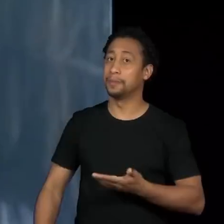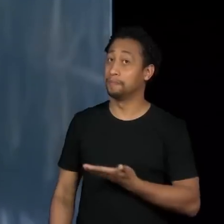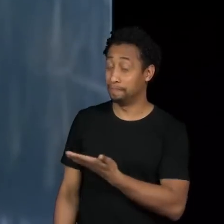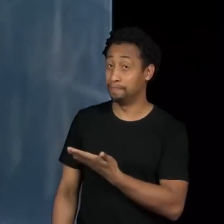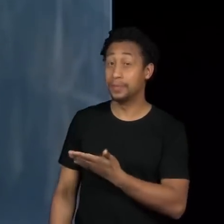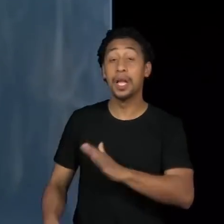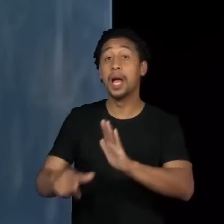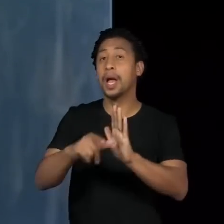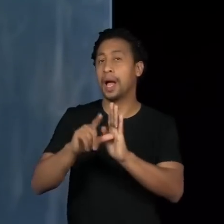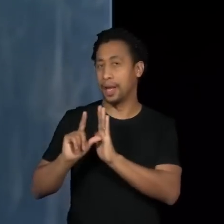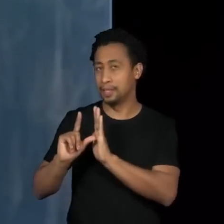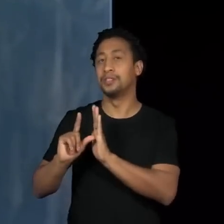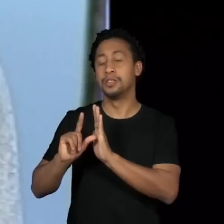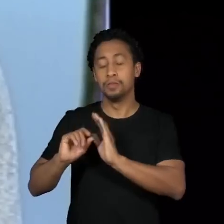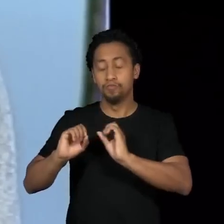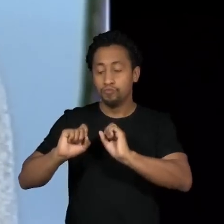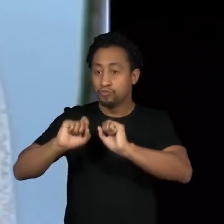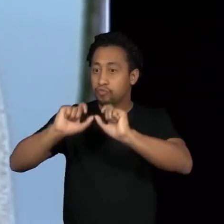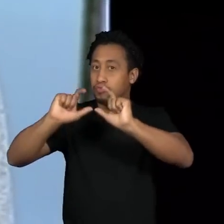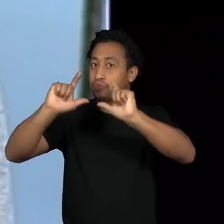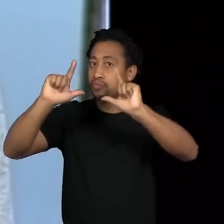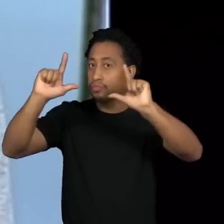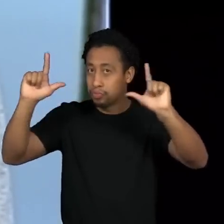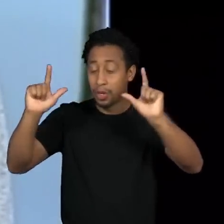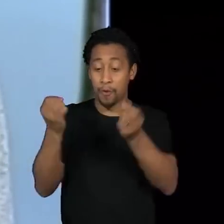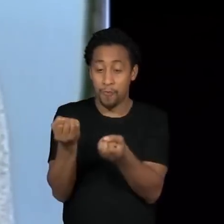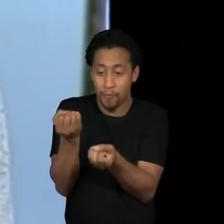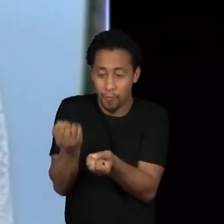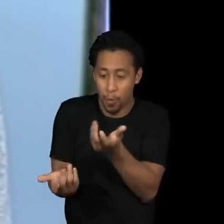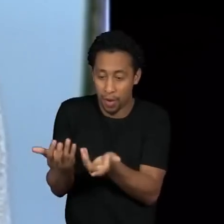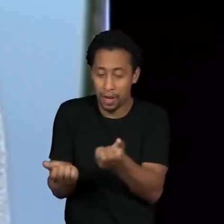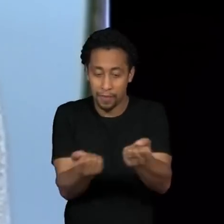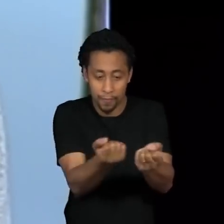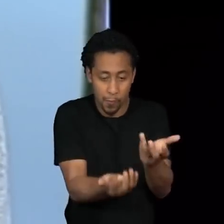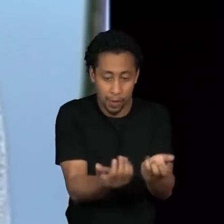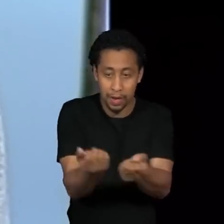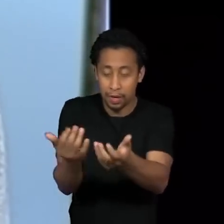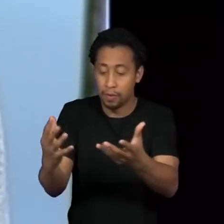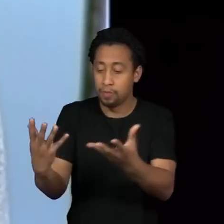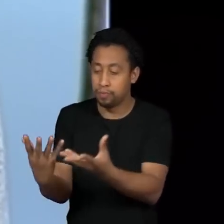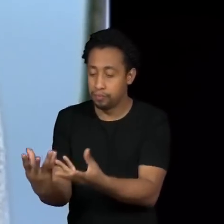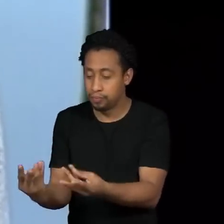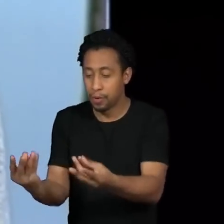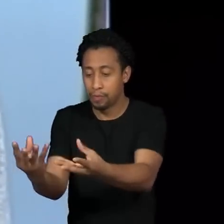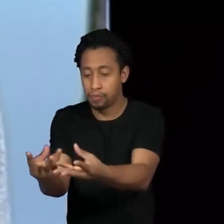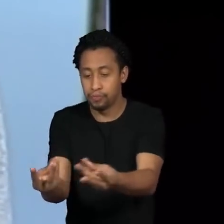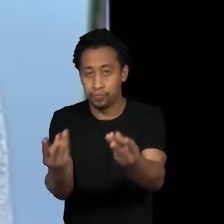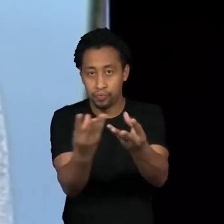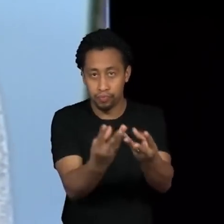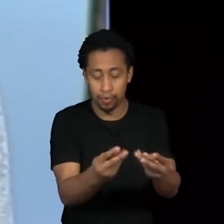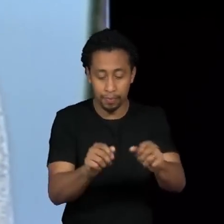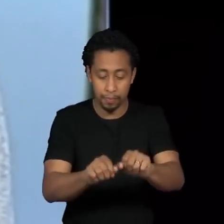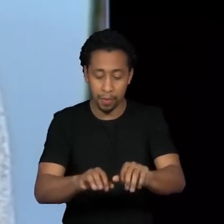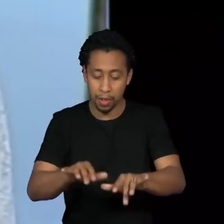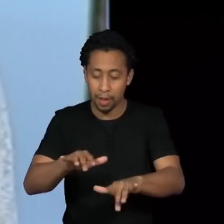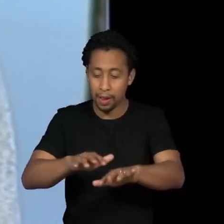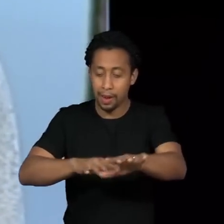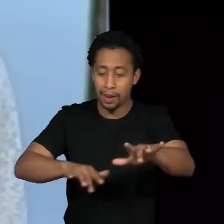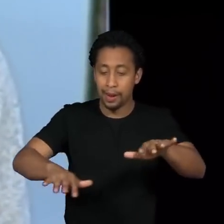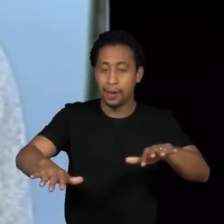clarear, as fogueiras acesas diante de cada um dos troncos foram apagadas e as suas cinzas e